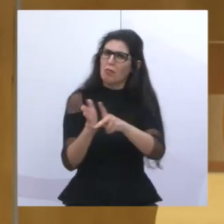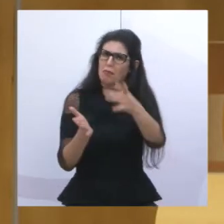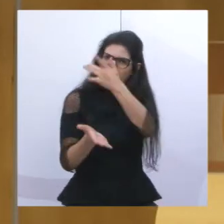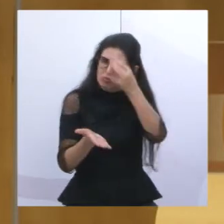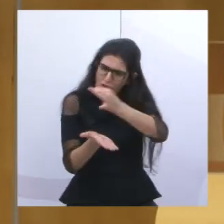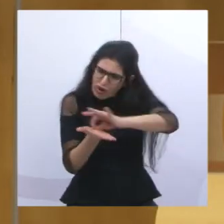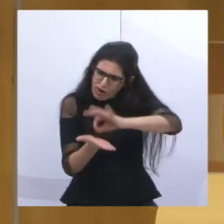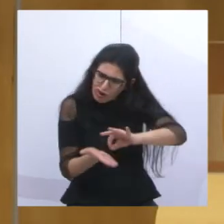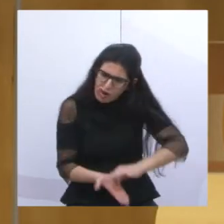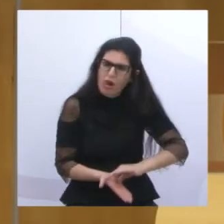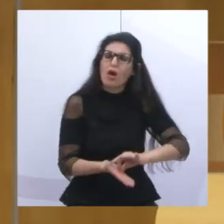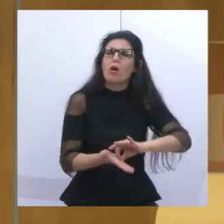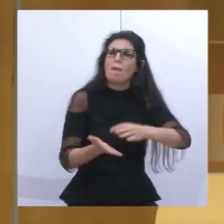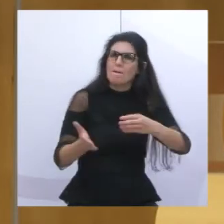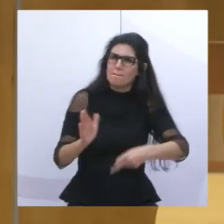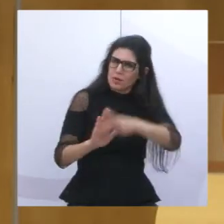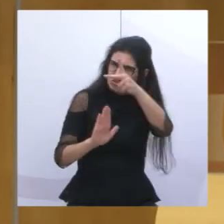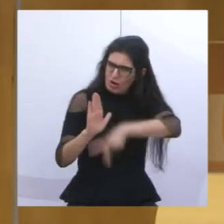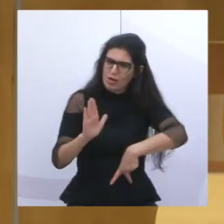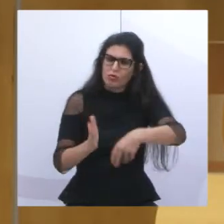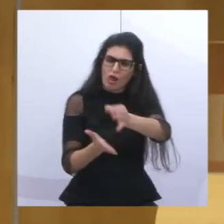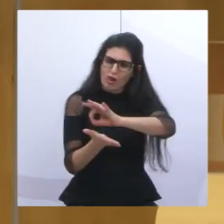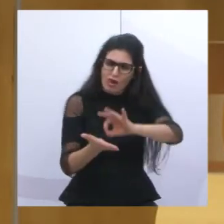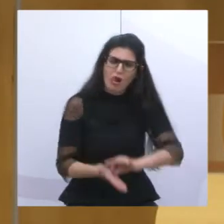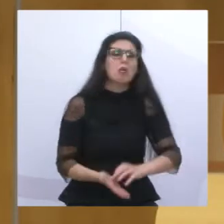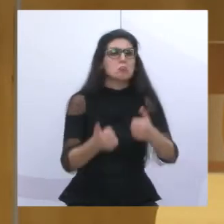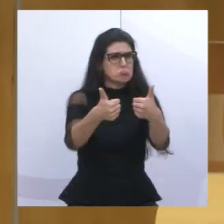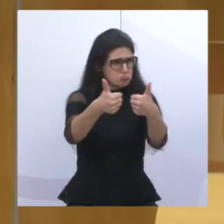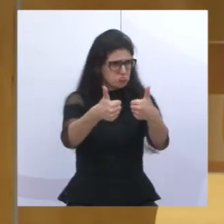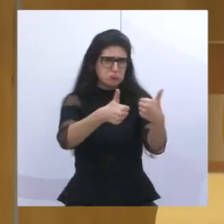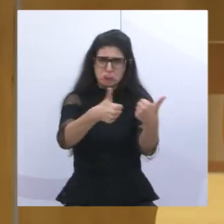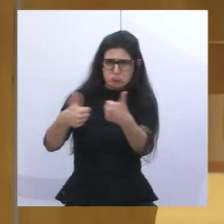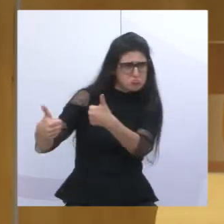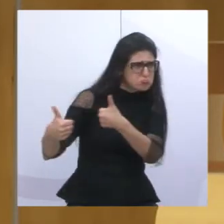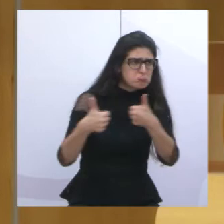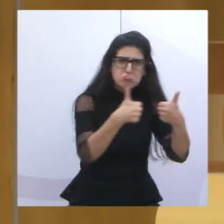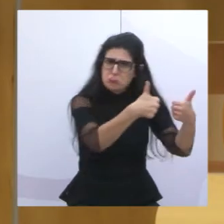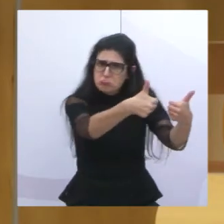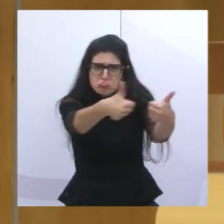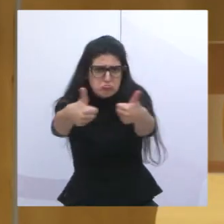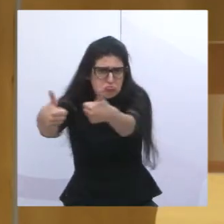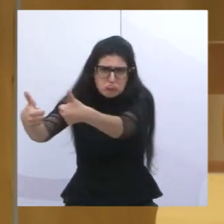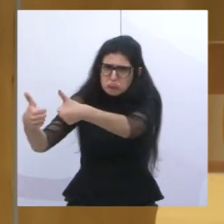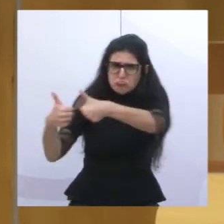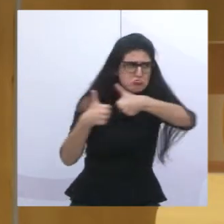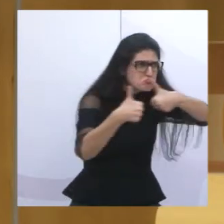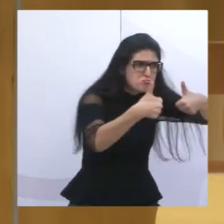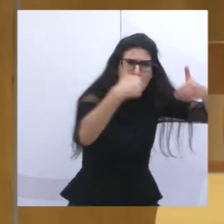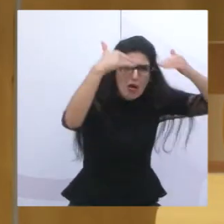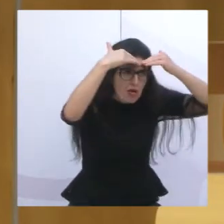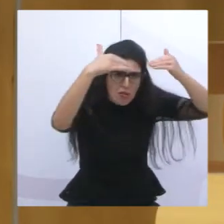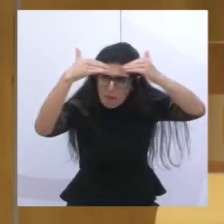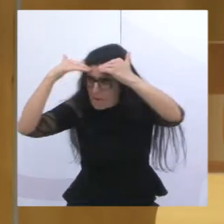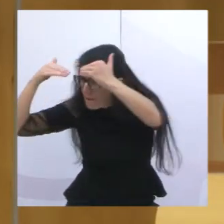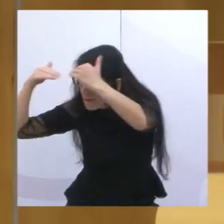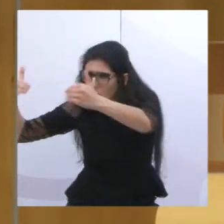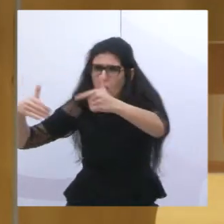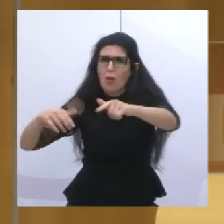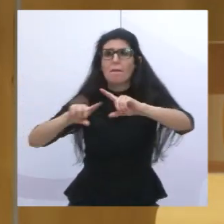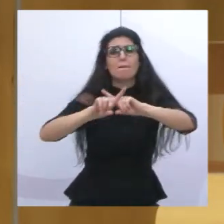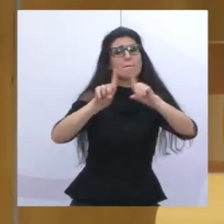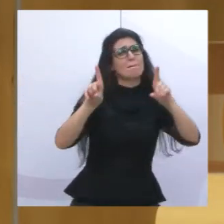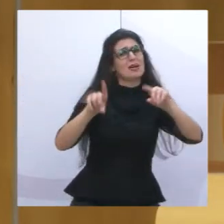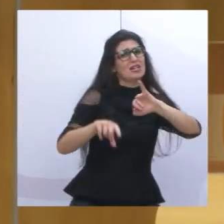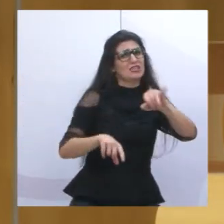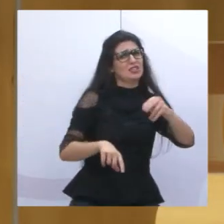o Paulinho, nas suas justificativas, e havemos de ter aqui um respeito com o outro, e Juarez, mas algumas coisas que você